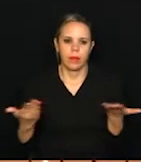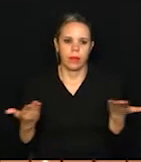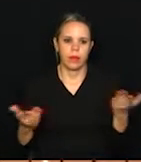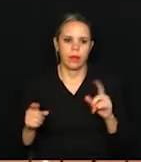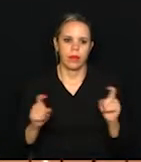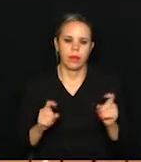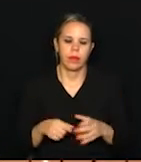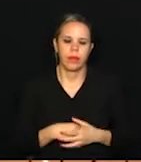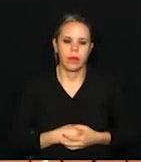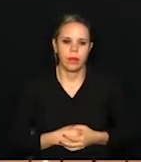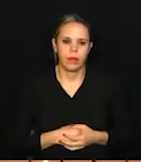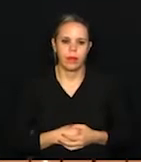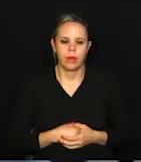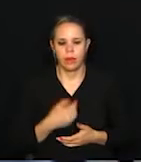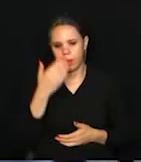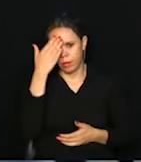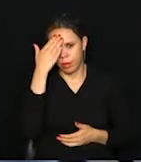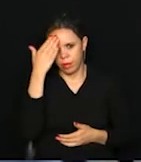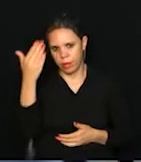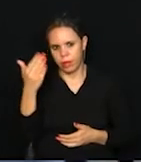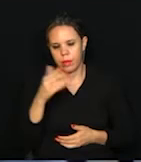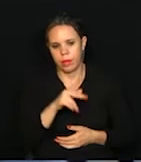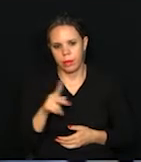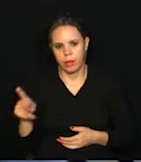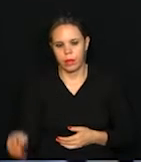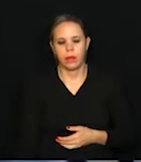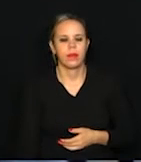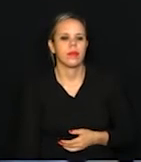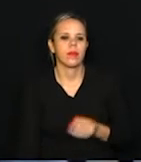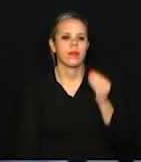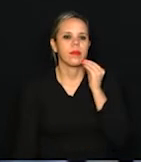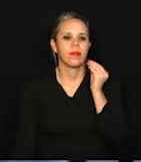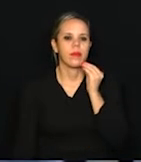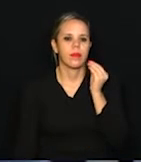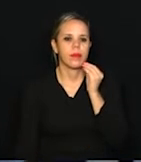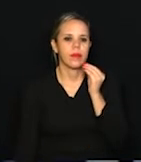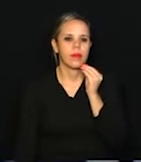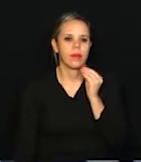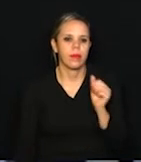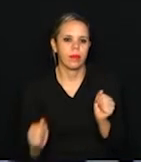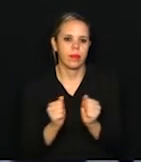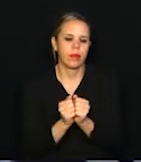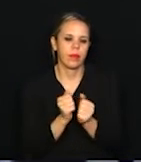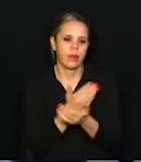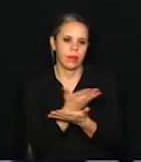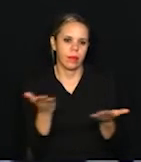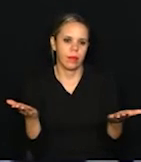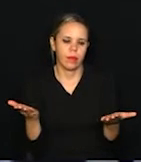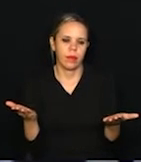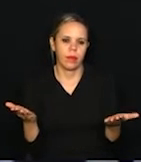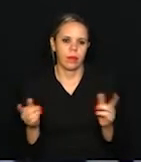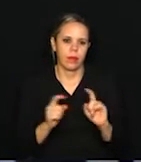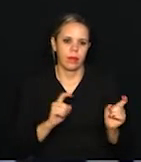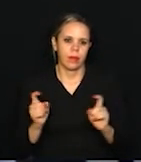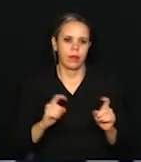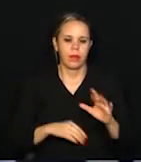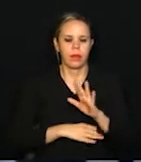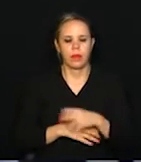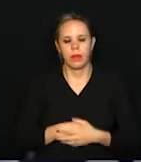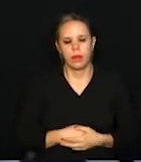pública. Não, eu que agradeço, presidente, pela oportunidade de estar aqui com você, aqui nessa sessão da